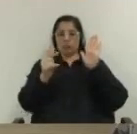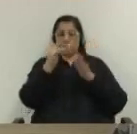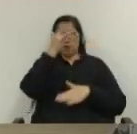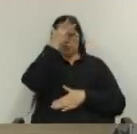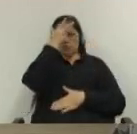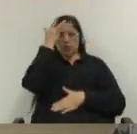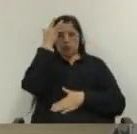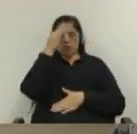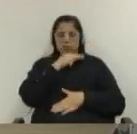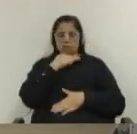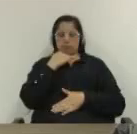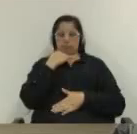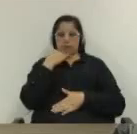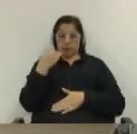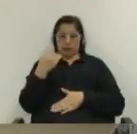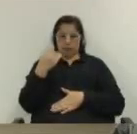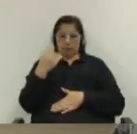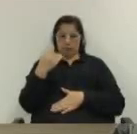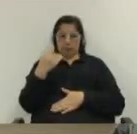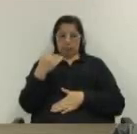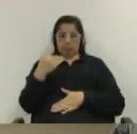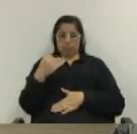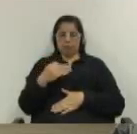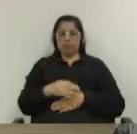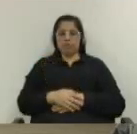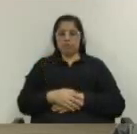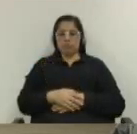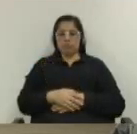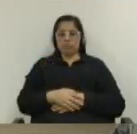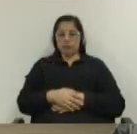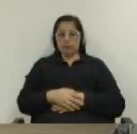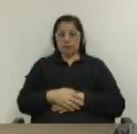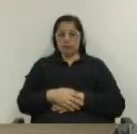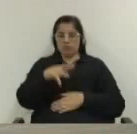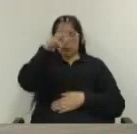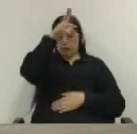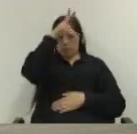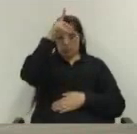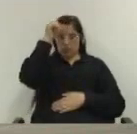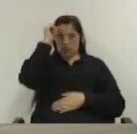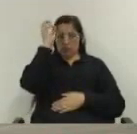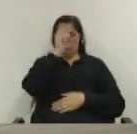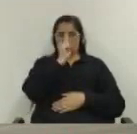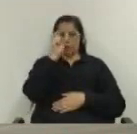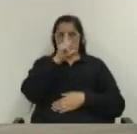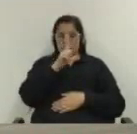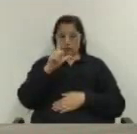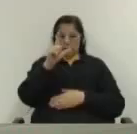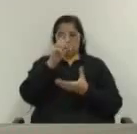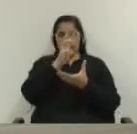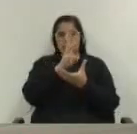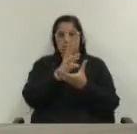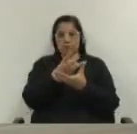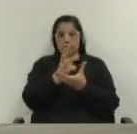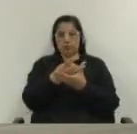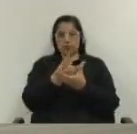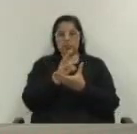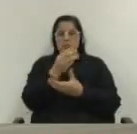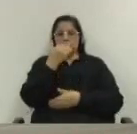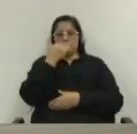Almerinda Justino Torres, Aparecido São Pedro, Assis Francescato, Carlos Antônio Maese,